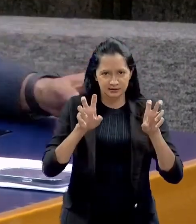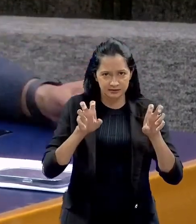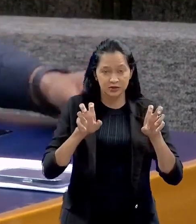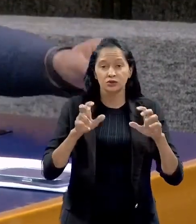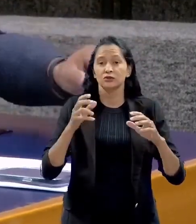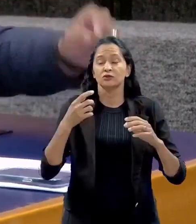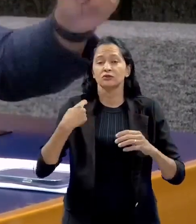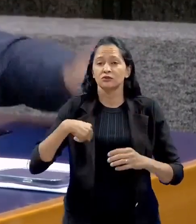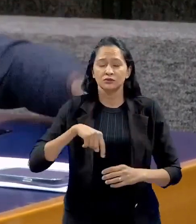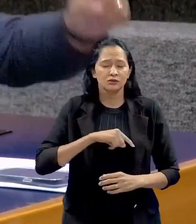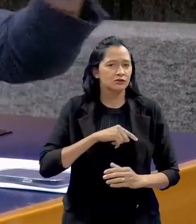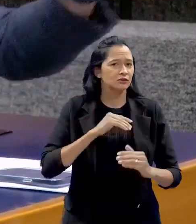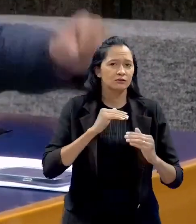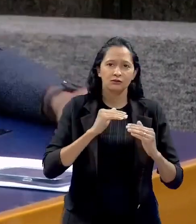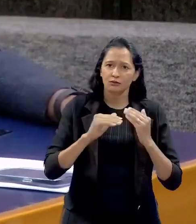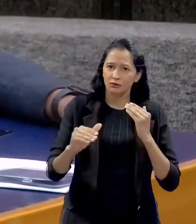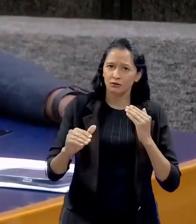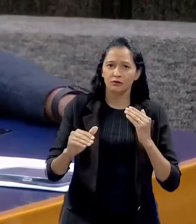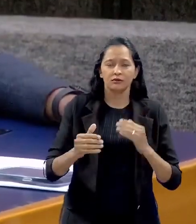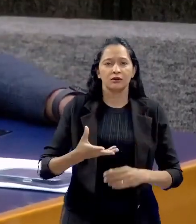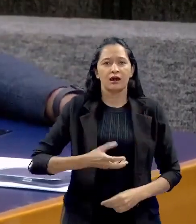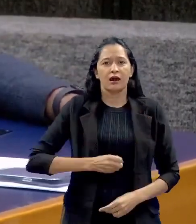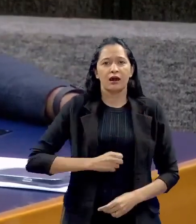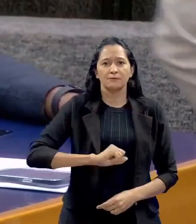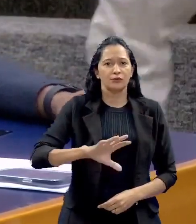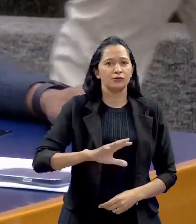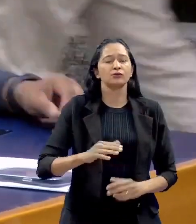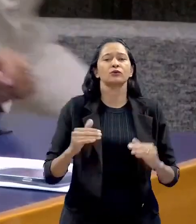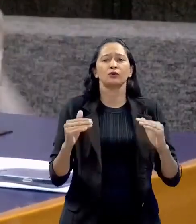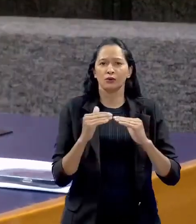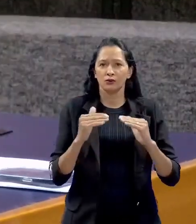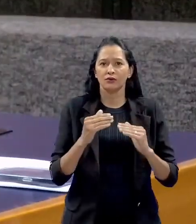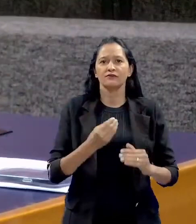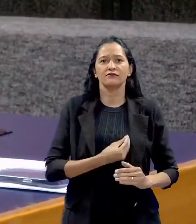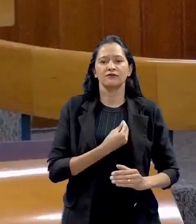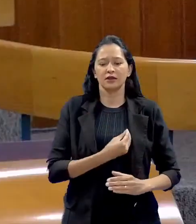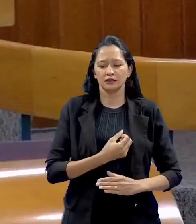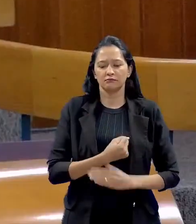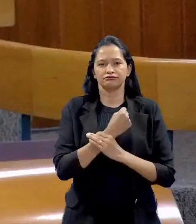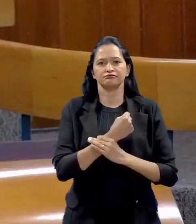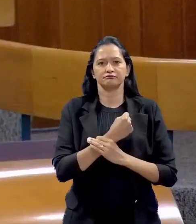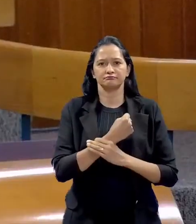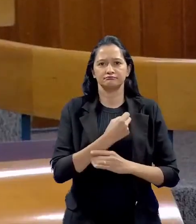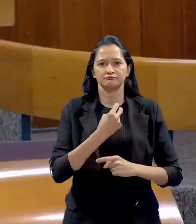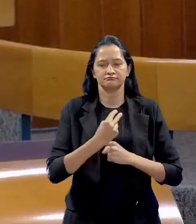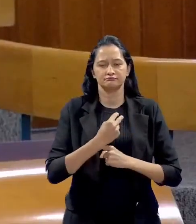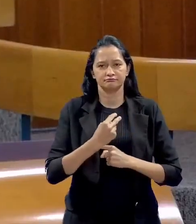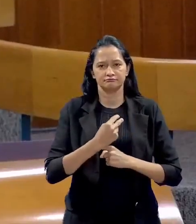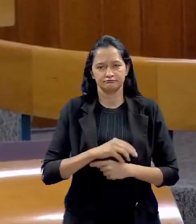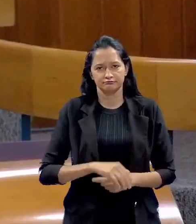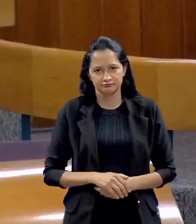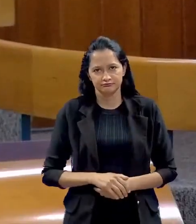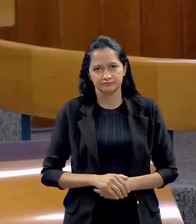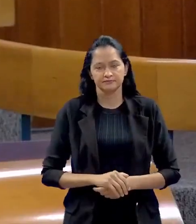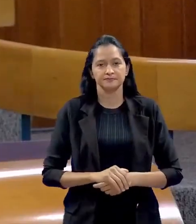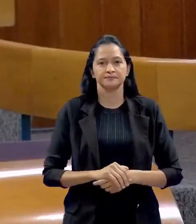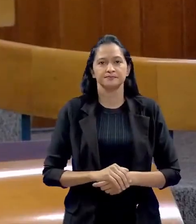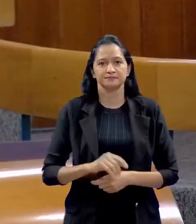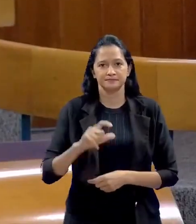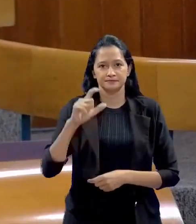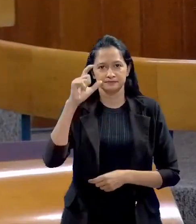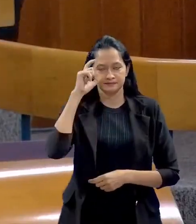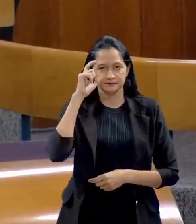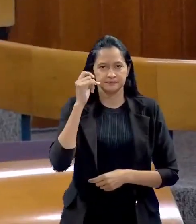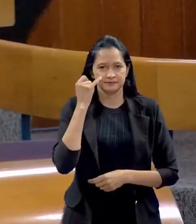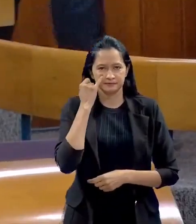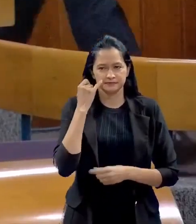pela vida e o direito do nascituro. Muito obrigado. Obrigado, vereador Ronilson. Isaías, para me concluir meu raciocínio, né, Anderson, por